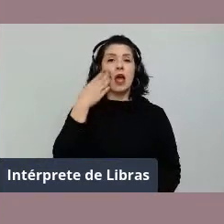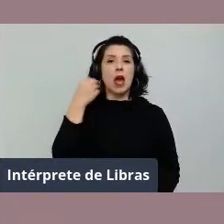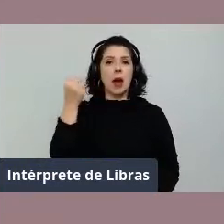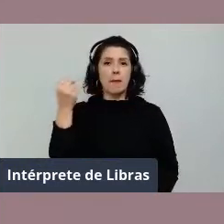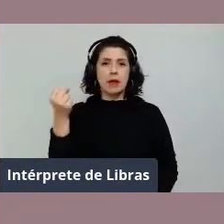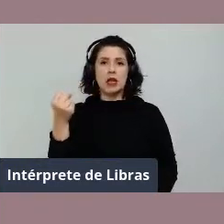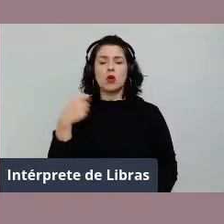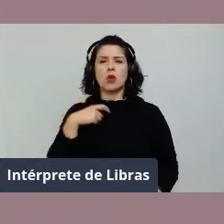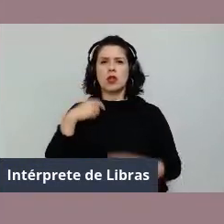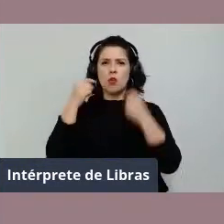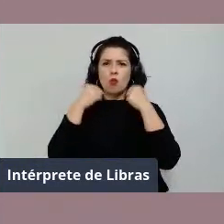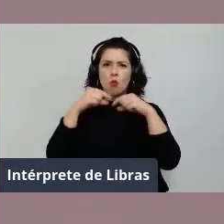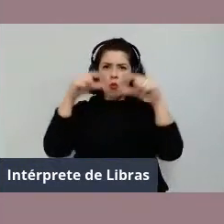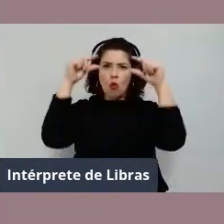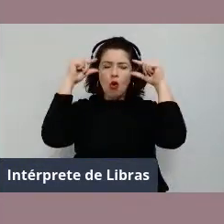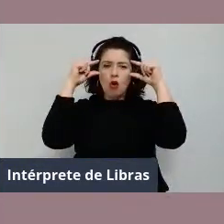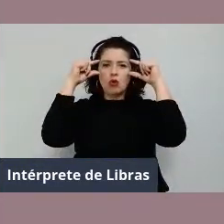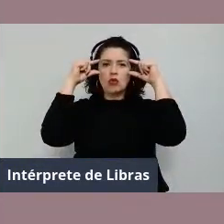óculos com uma armação